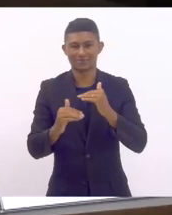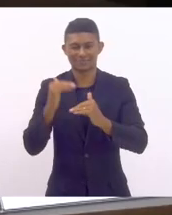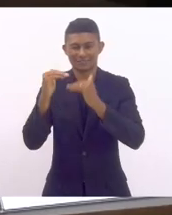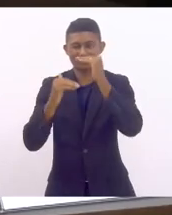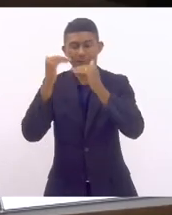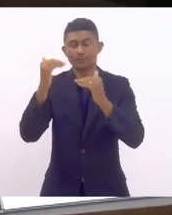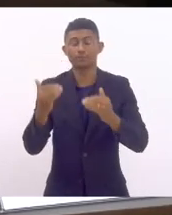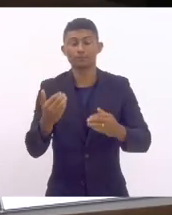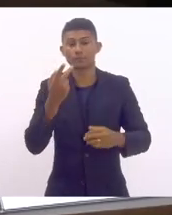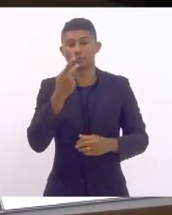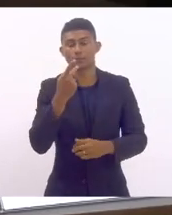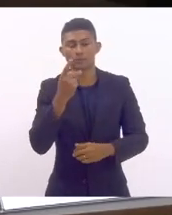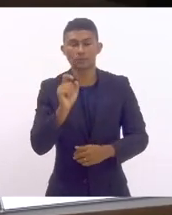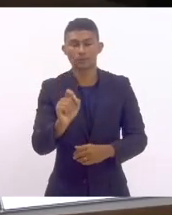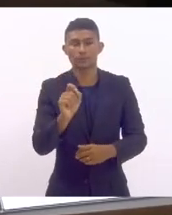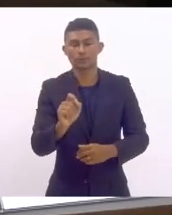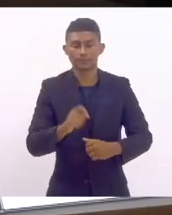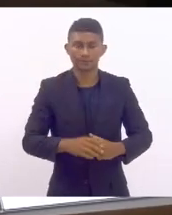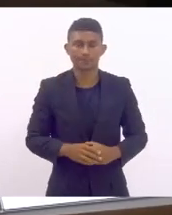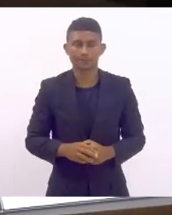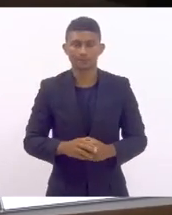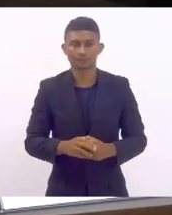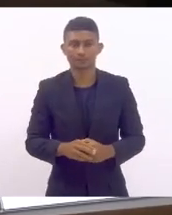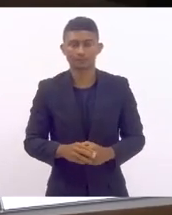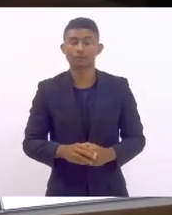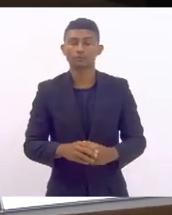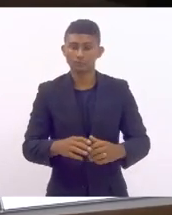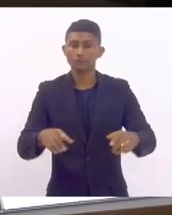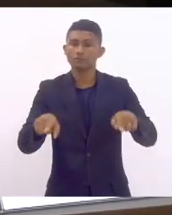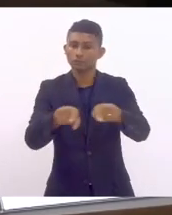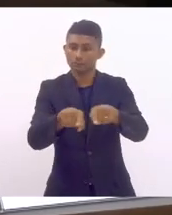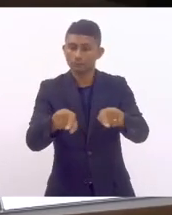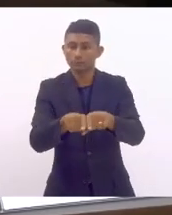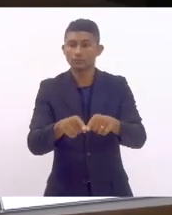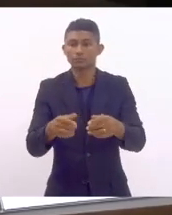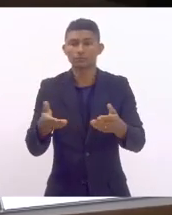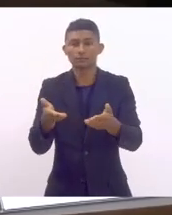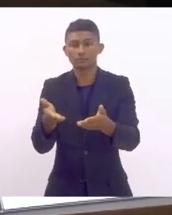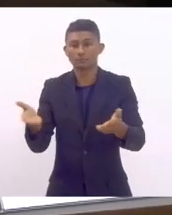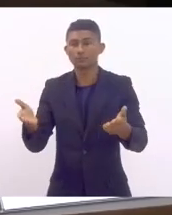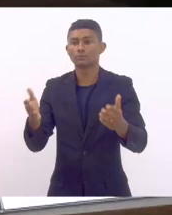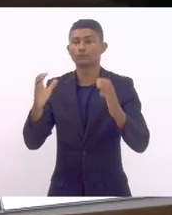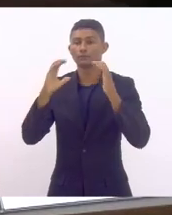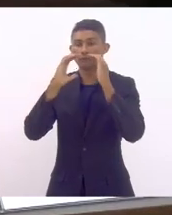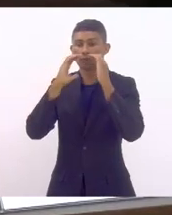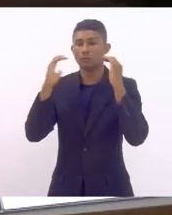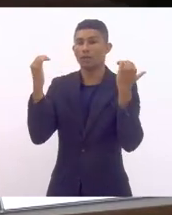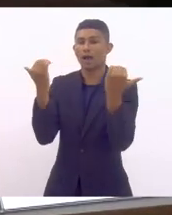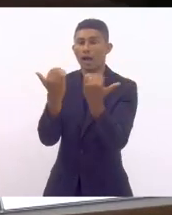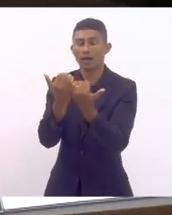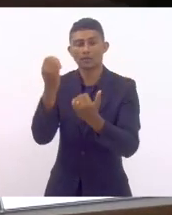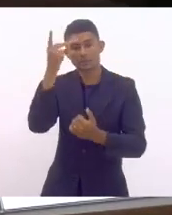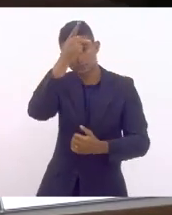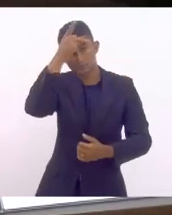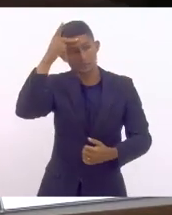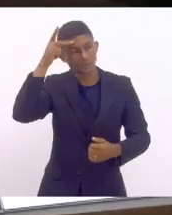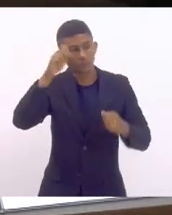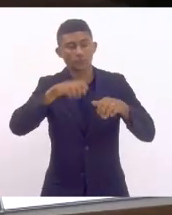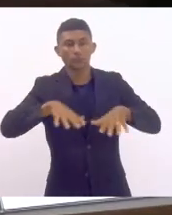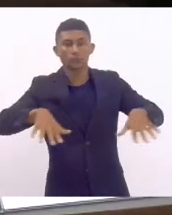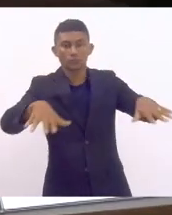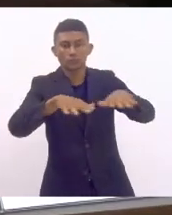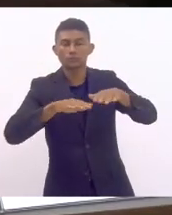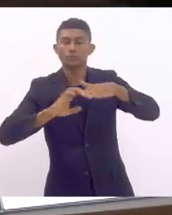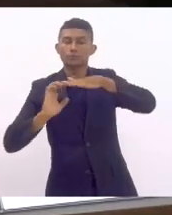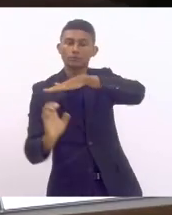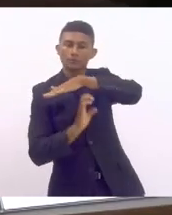queria ressaltar o efeito também trágico que isso eu coloca na comunidade nos trabalhadores nas empresas que